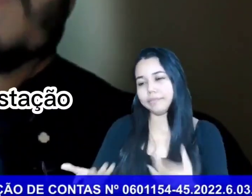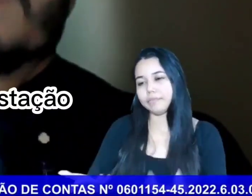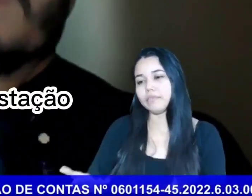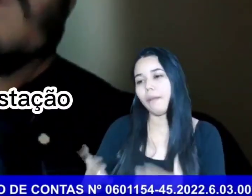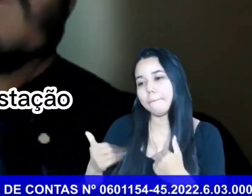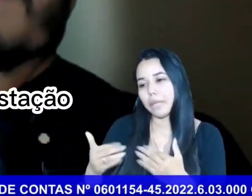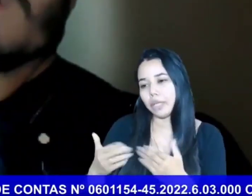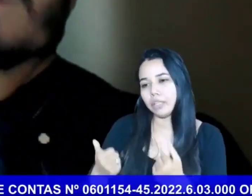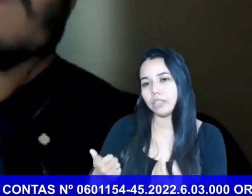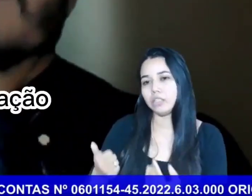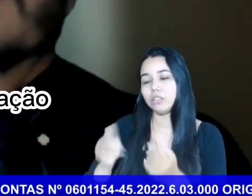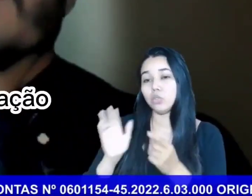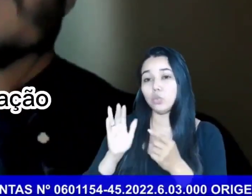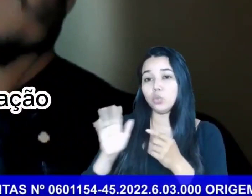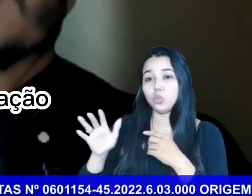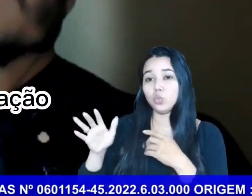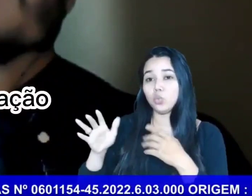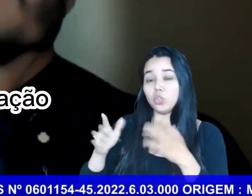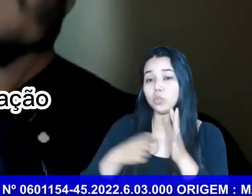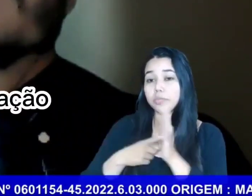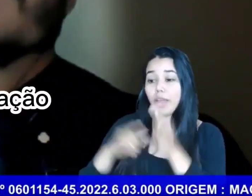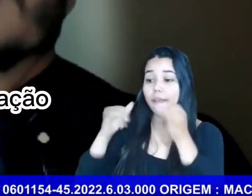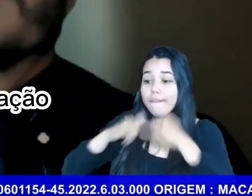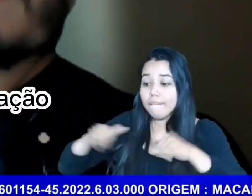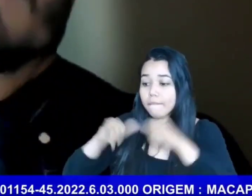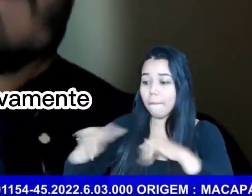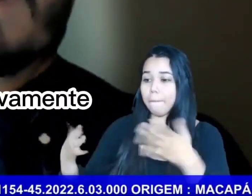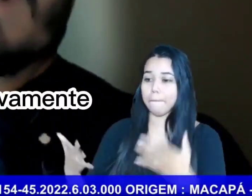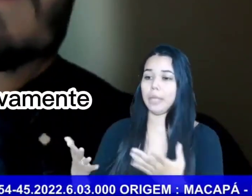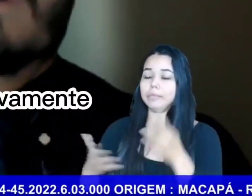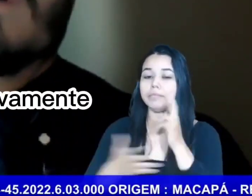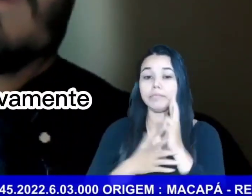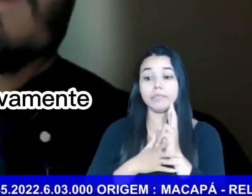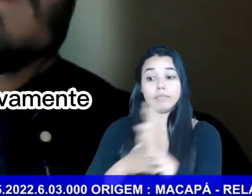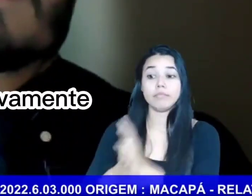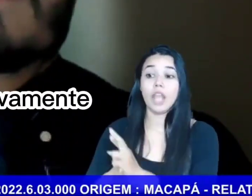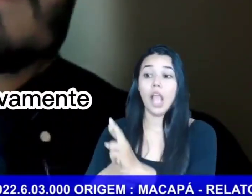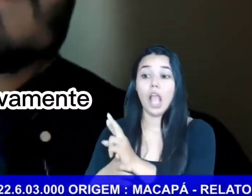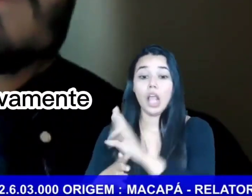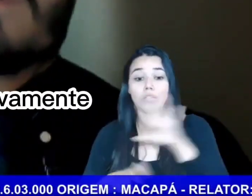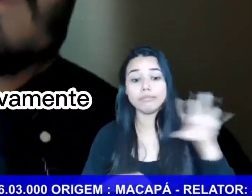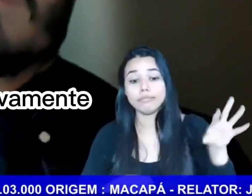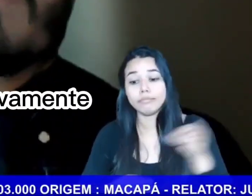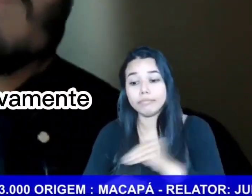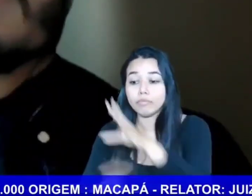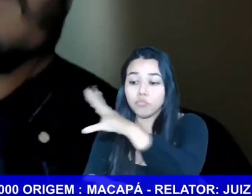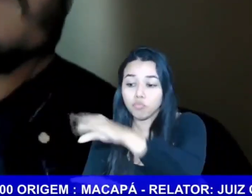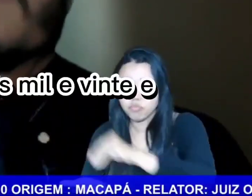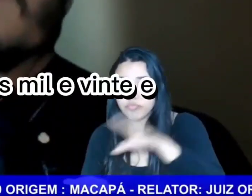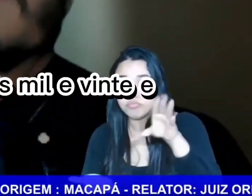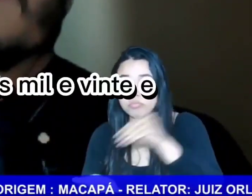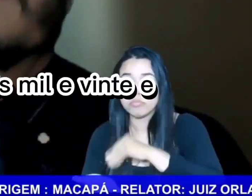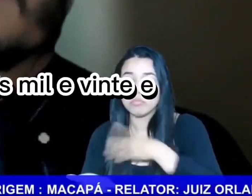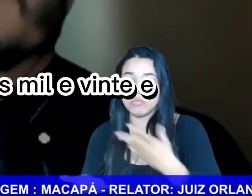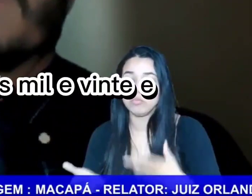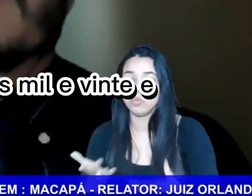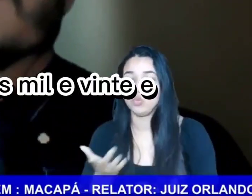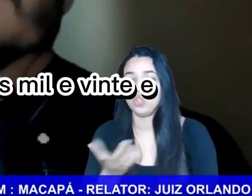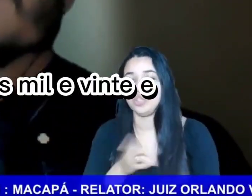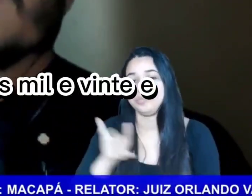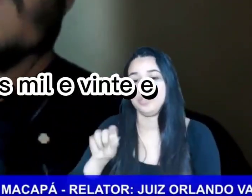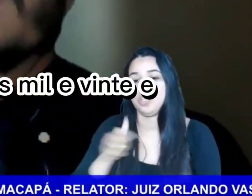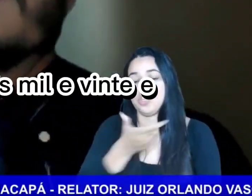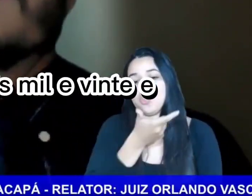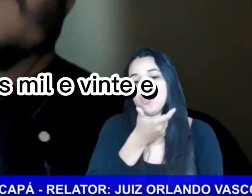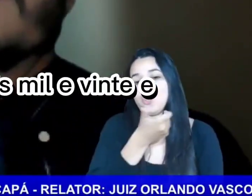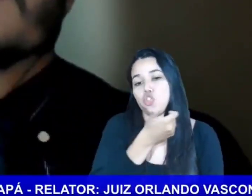apresentar a manifestação. Em resposta à notificação, o candidato juntou tempestivamente, em 18 de